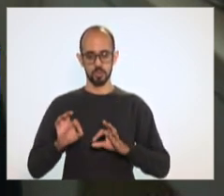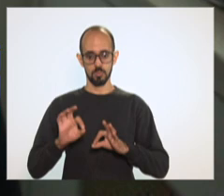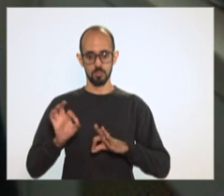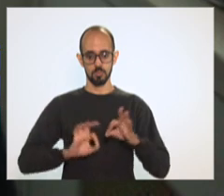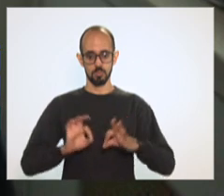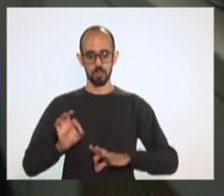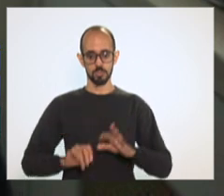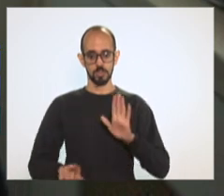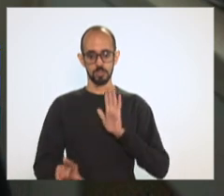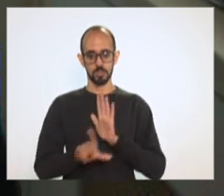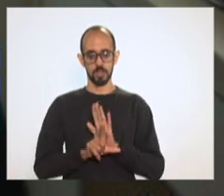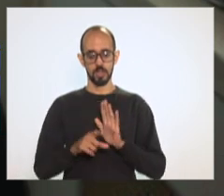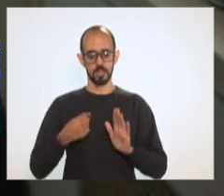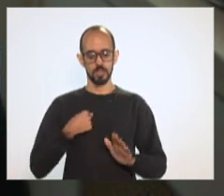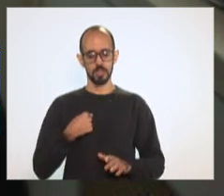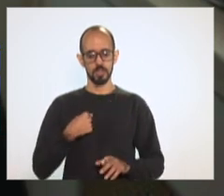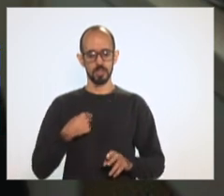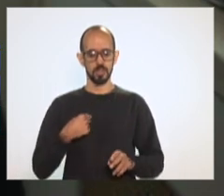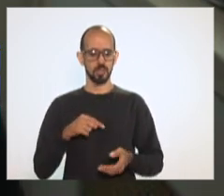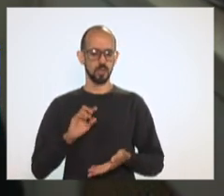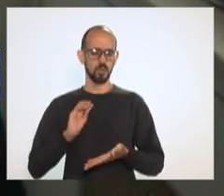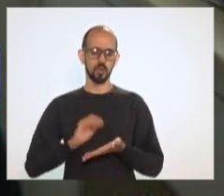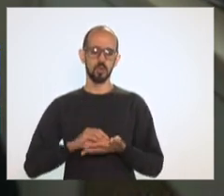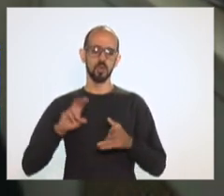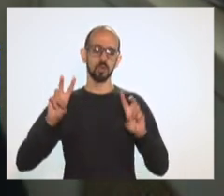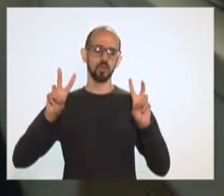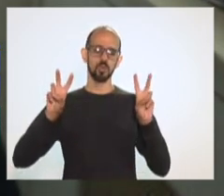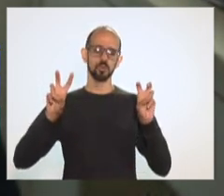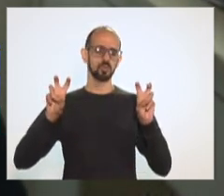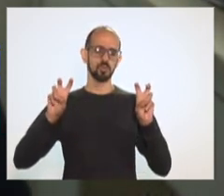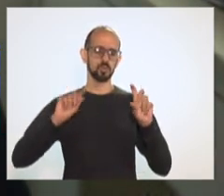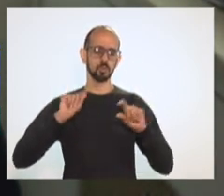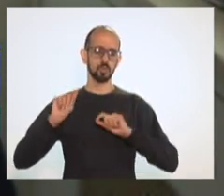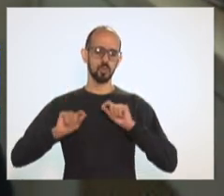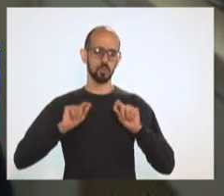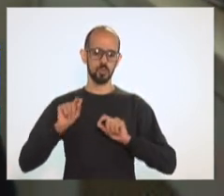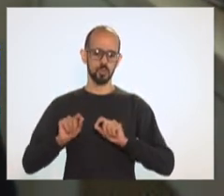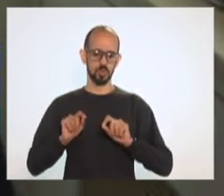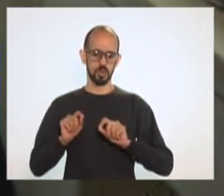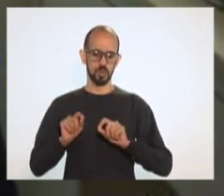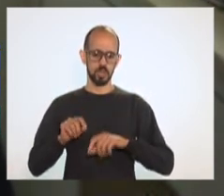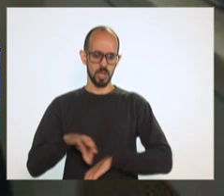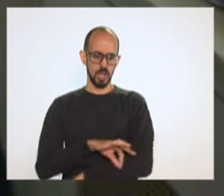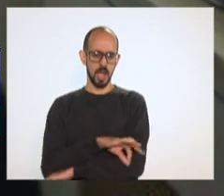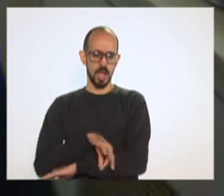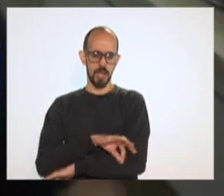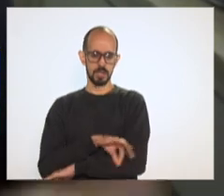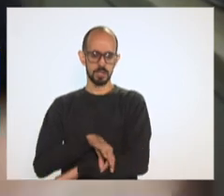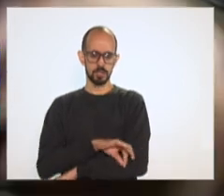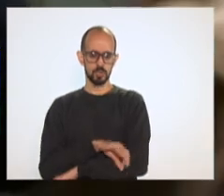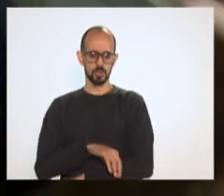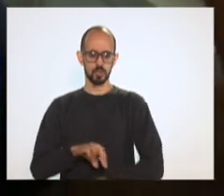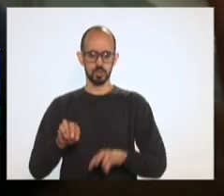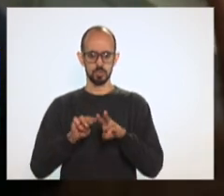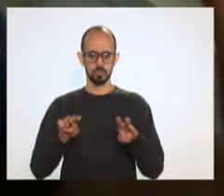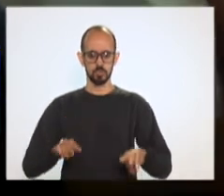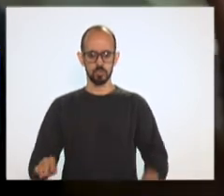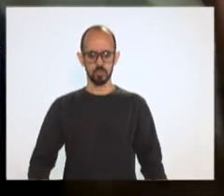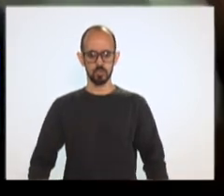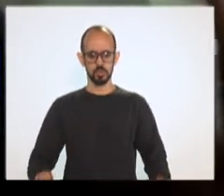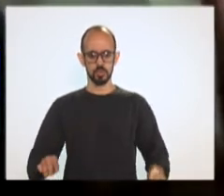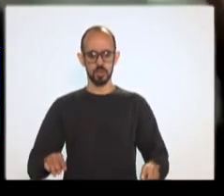intitulo projeto de lei da arquitetura e do museu a céu aberto